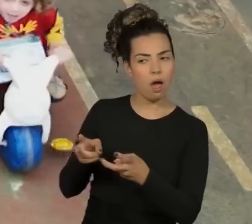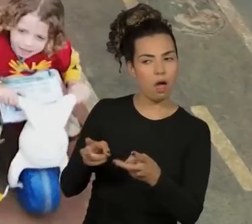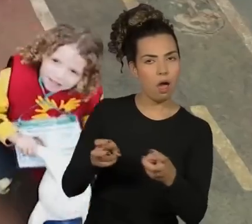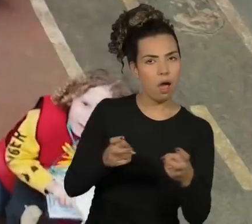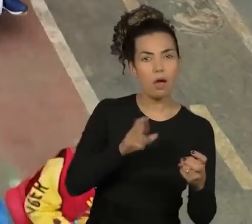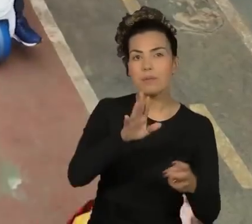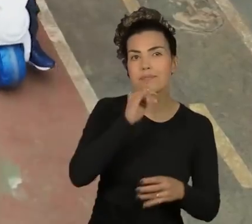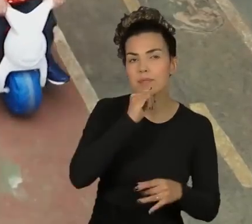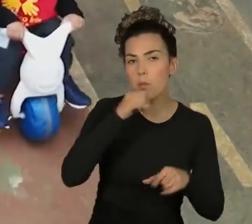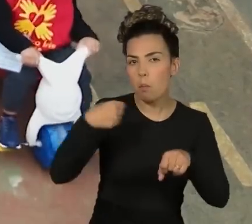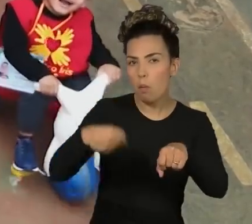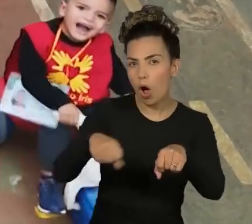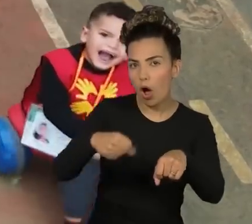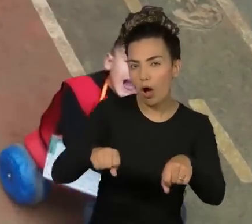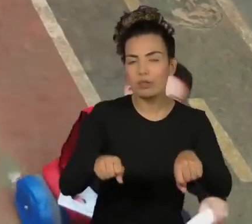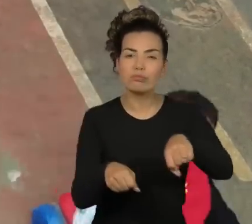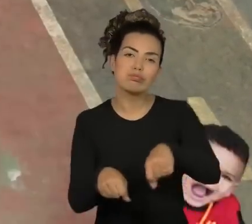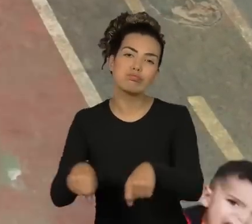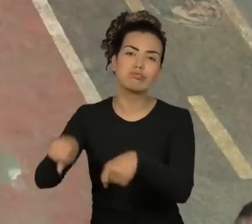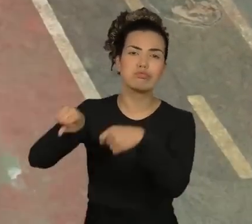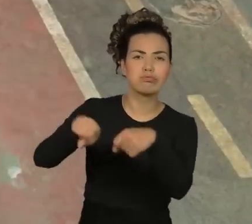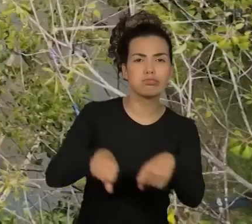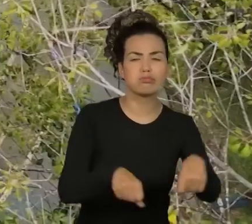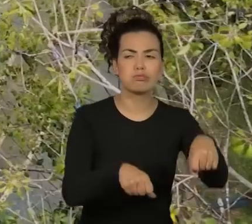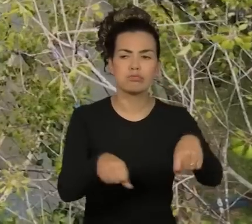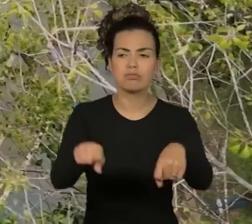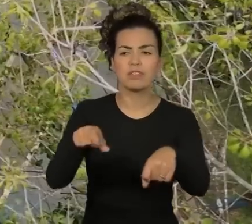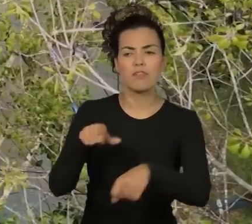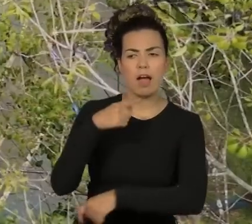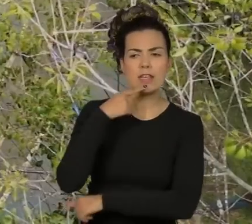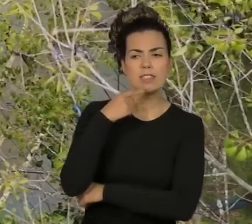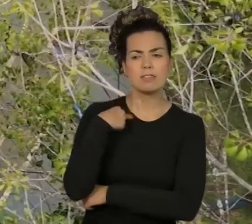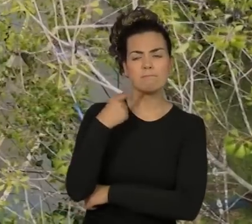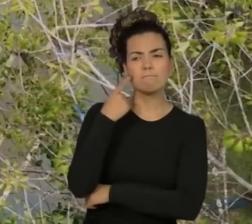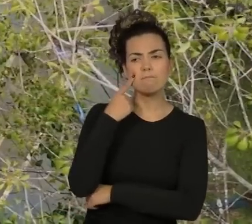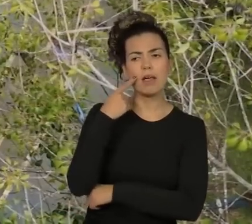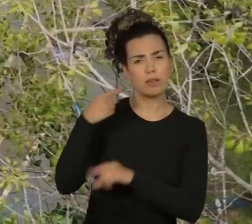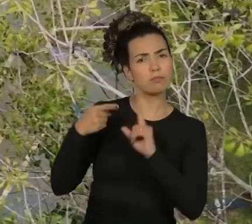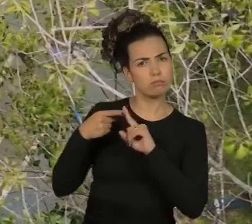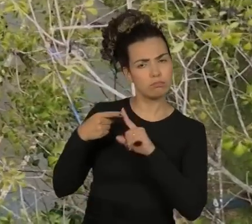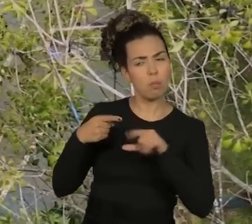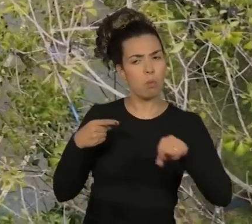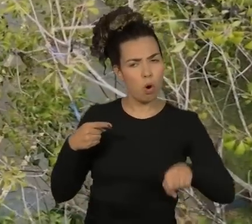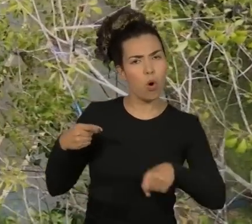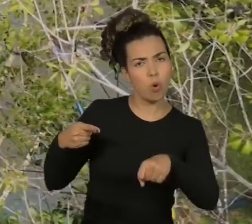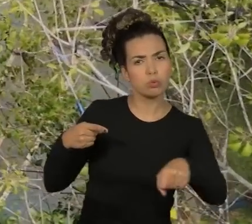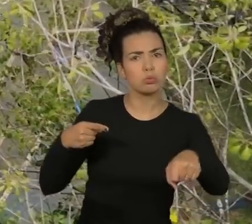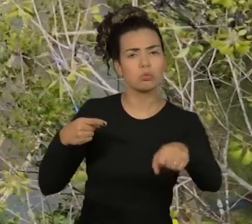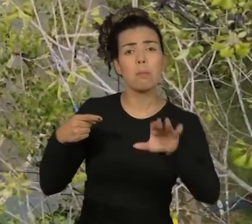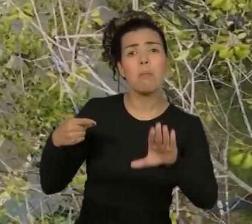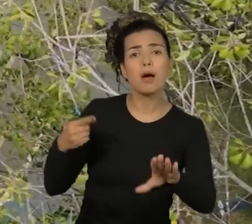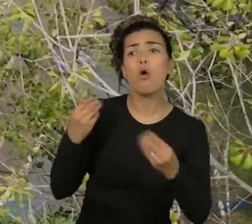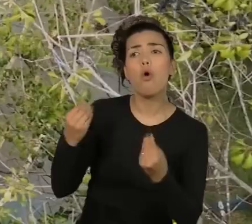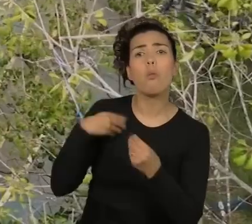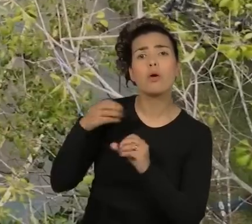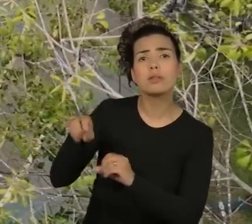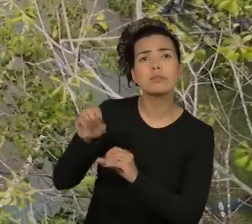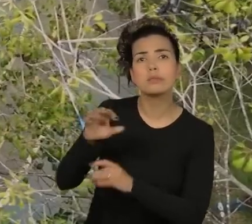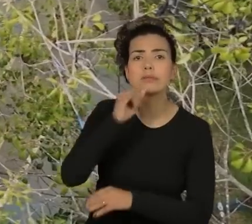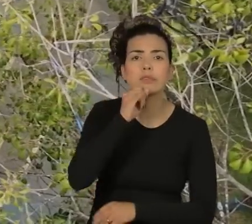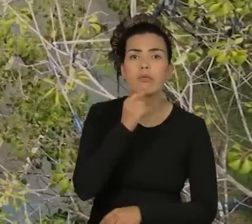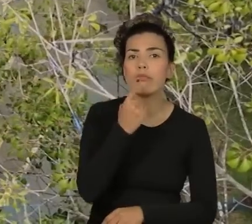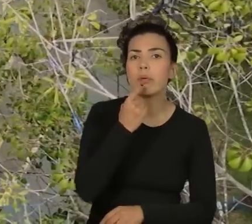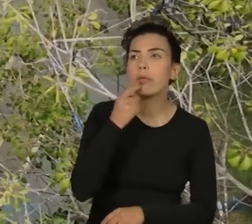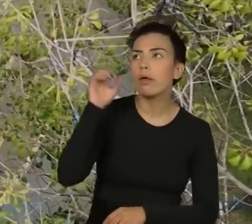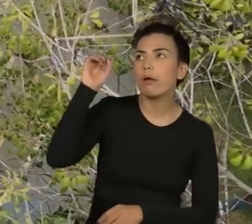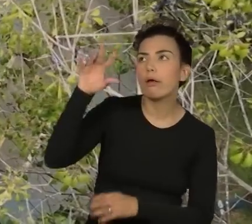motocas. Vamos dirigir as motocas, mas como trazer para eles essa informação? Ah, no vermelho tem que parar, no